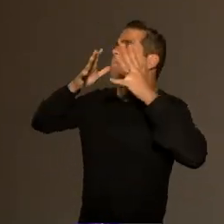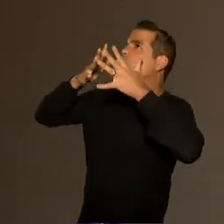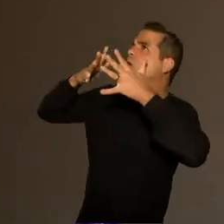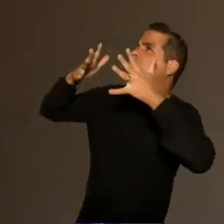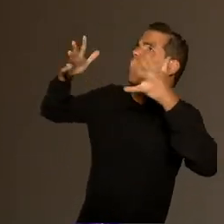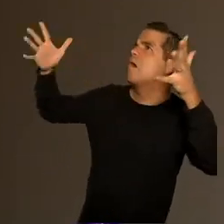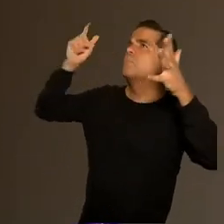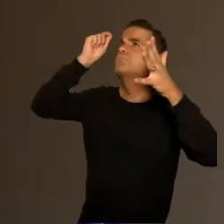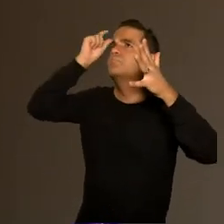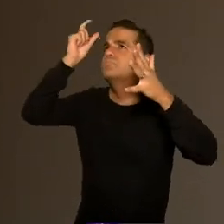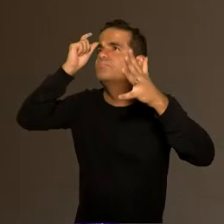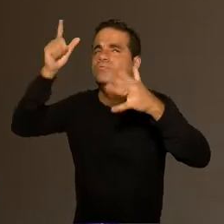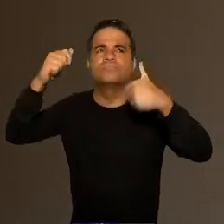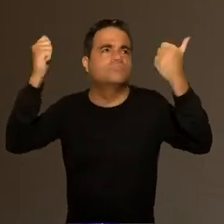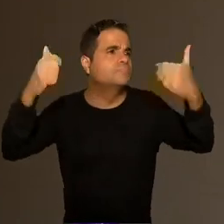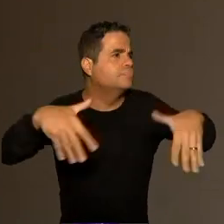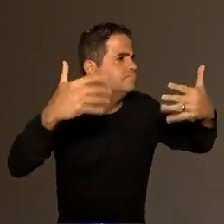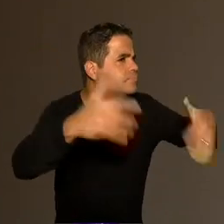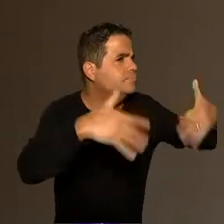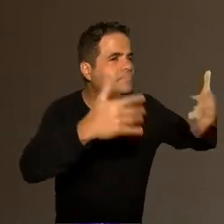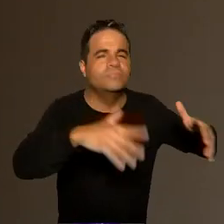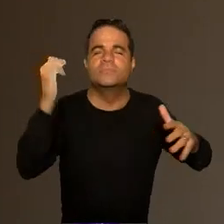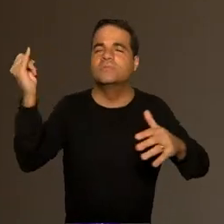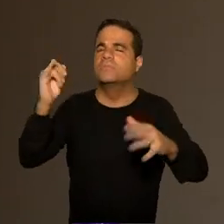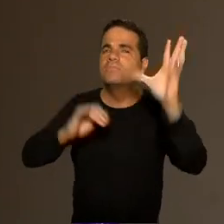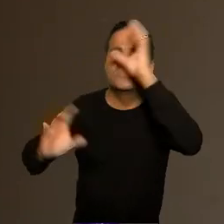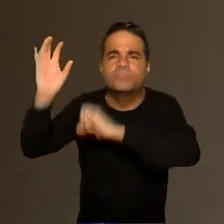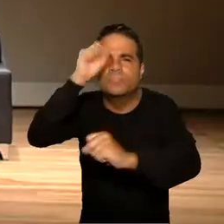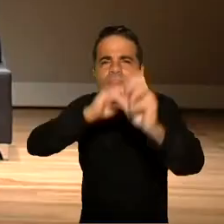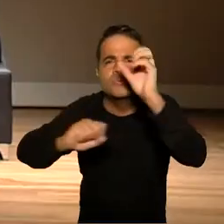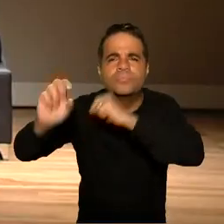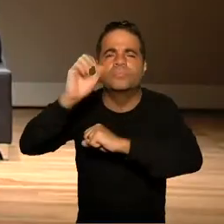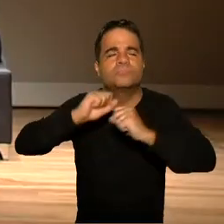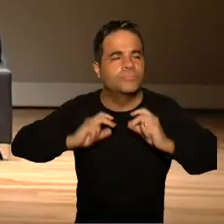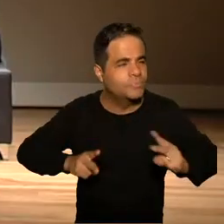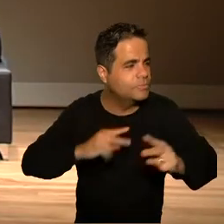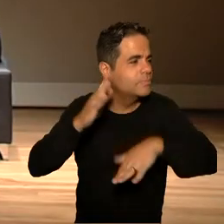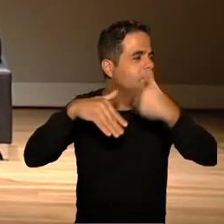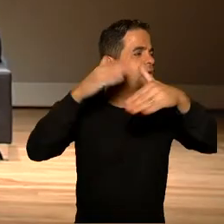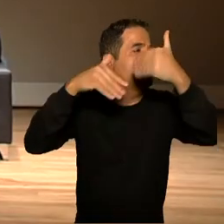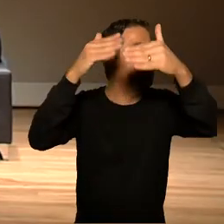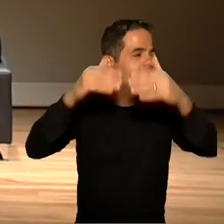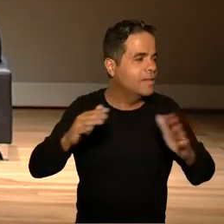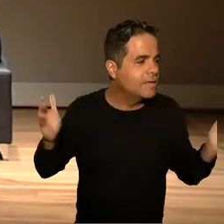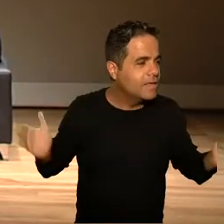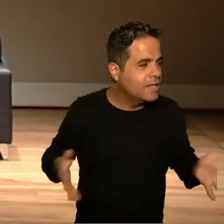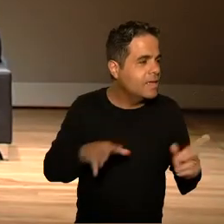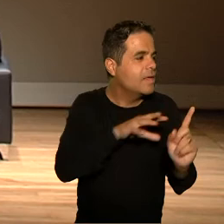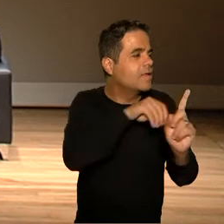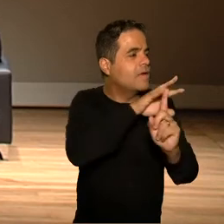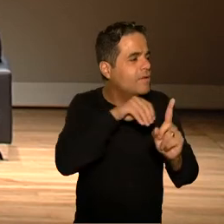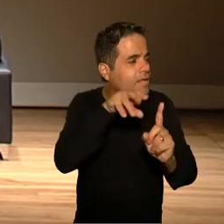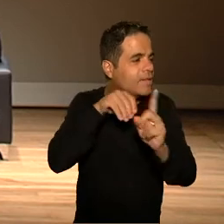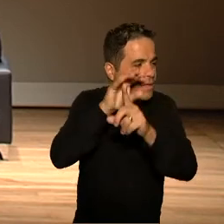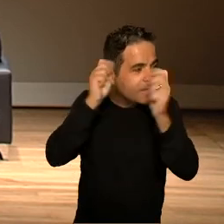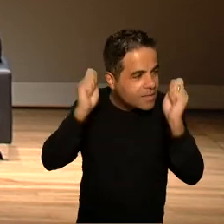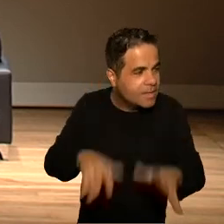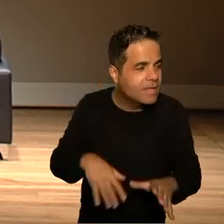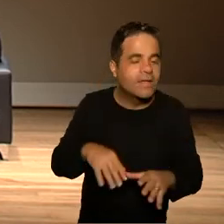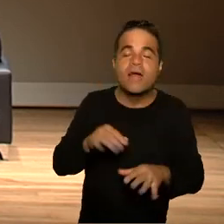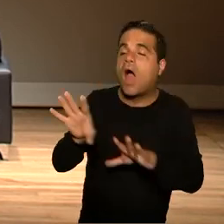culturais e a importância dos processos de aprendizagem quem é o mediador